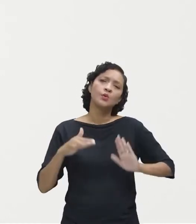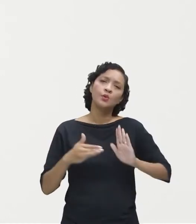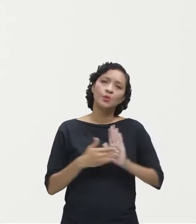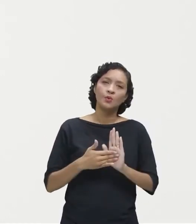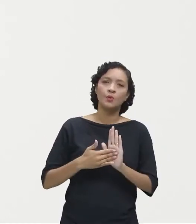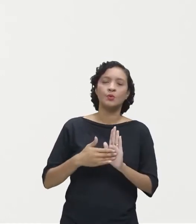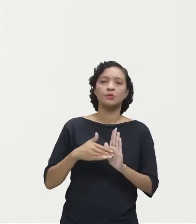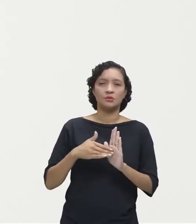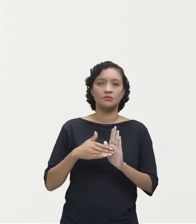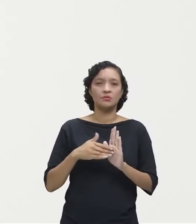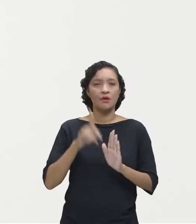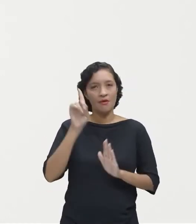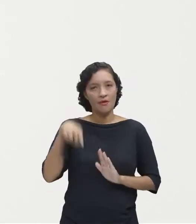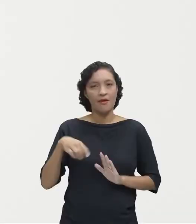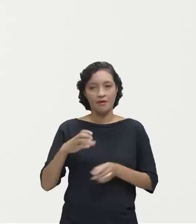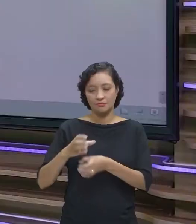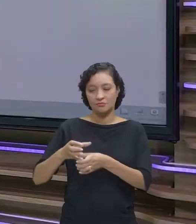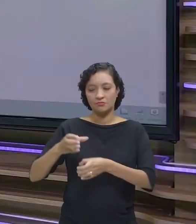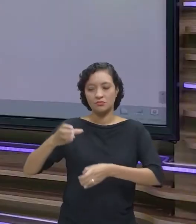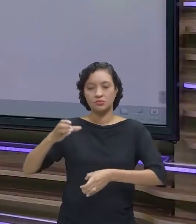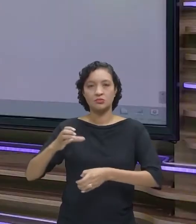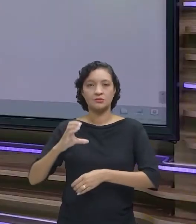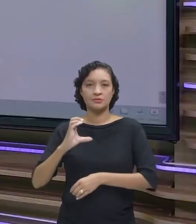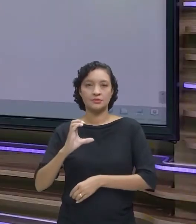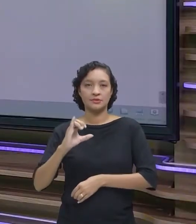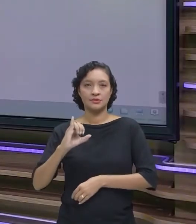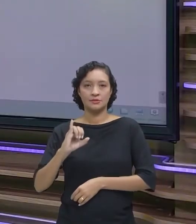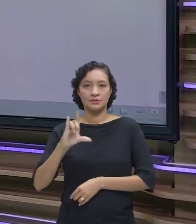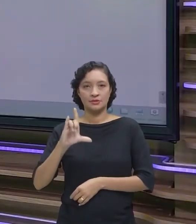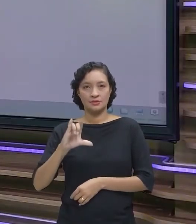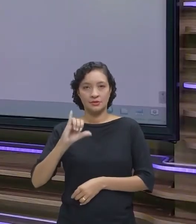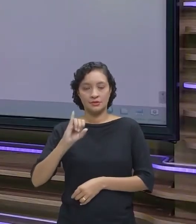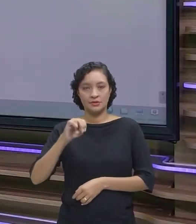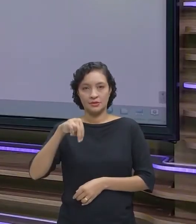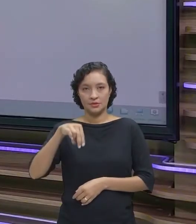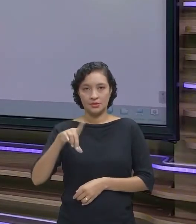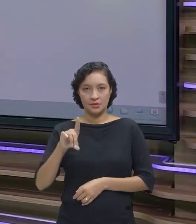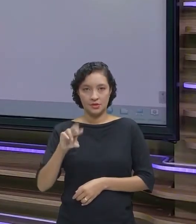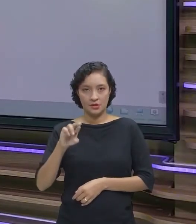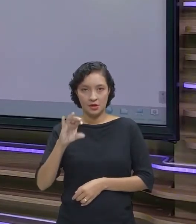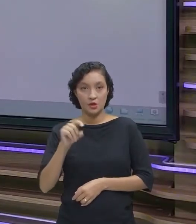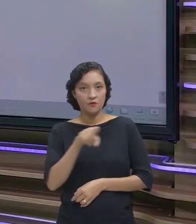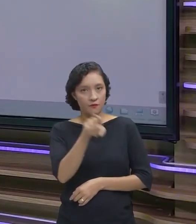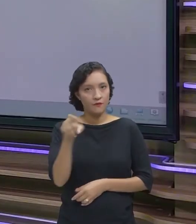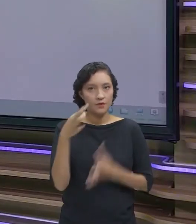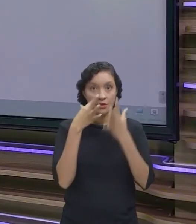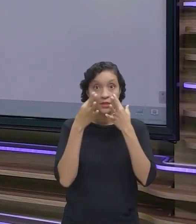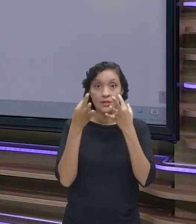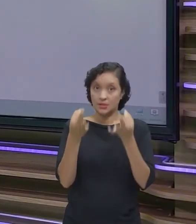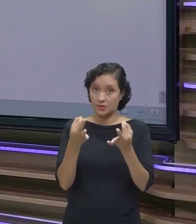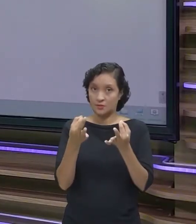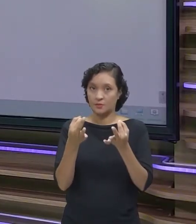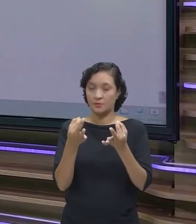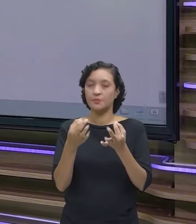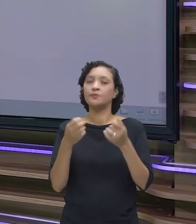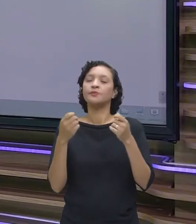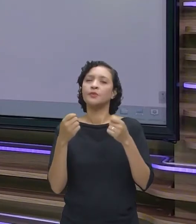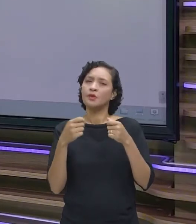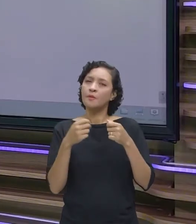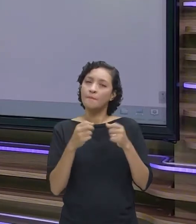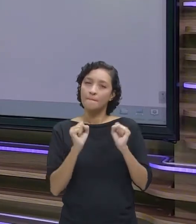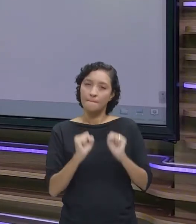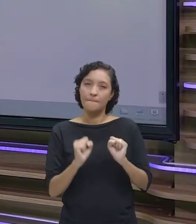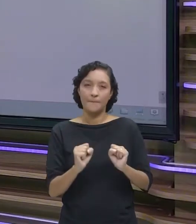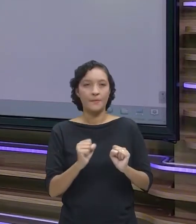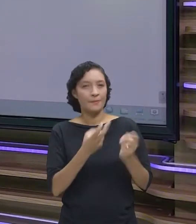cilindros. Vocês prestaram atenção? A forma do cilindro, dá para identificar? Dá, né?